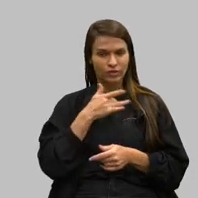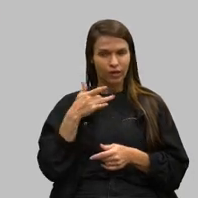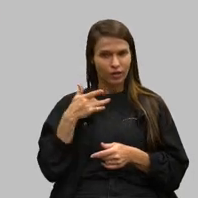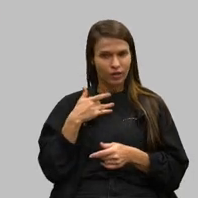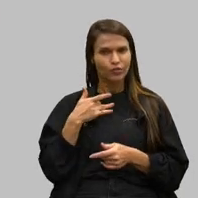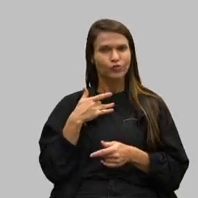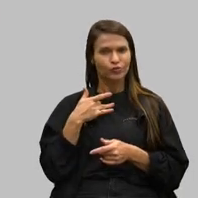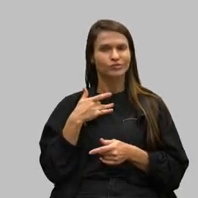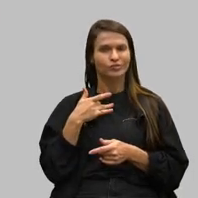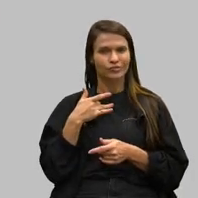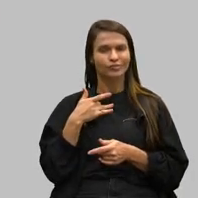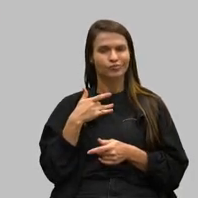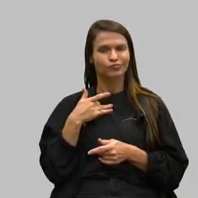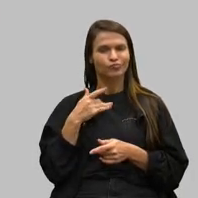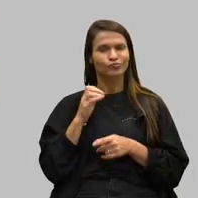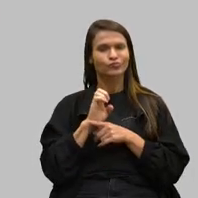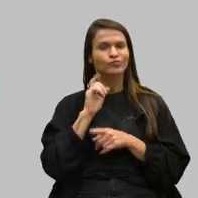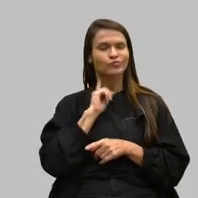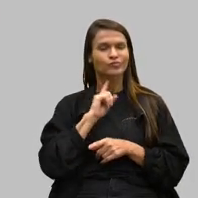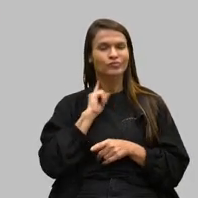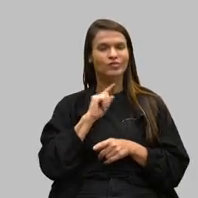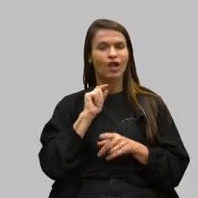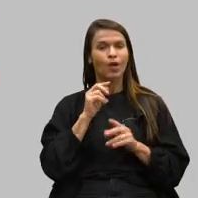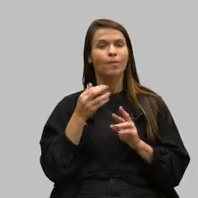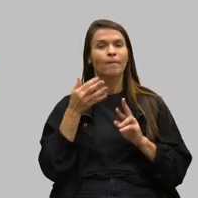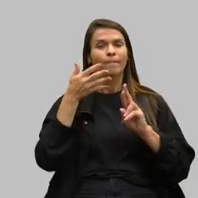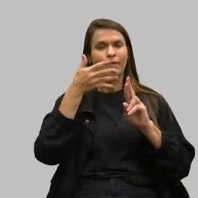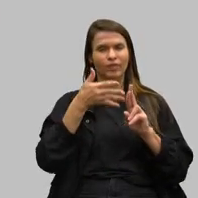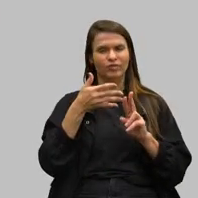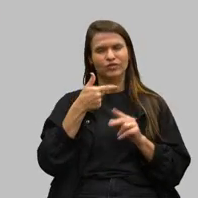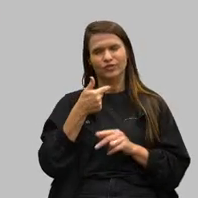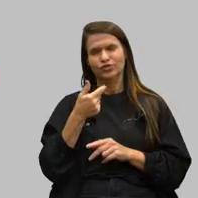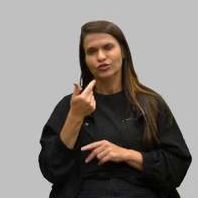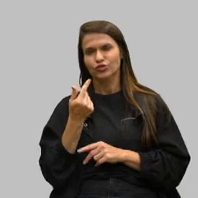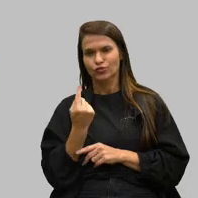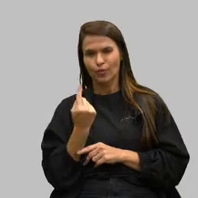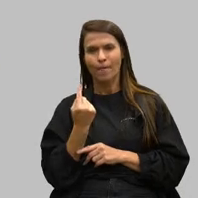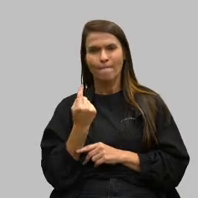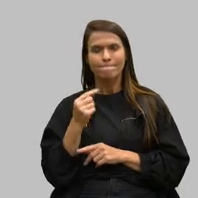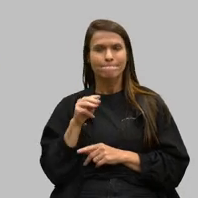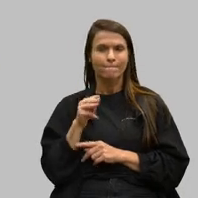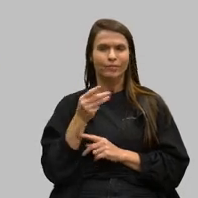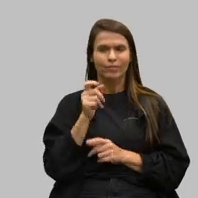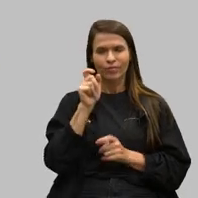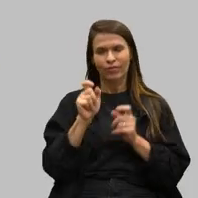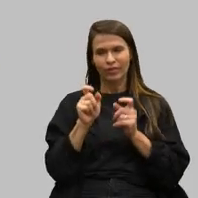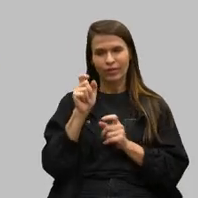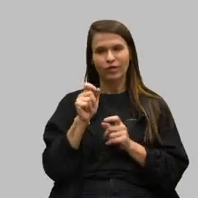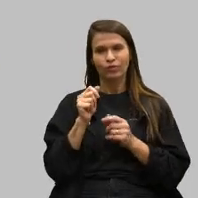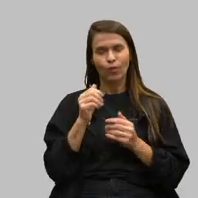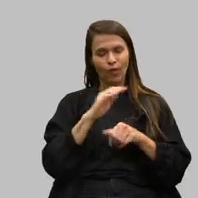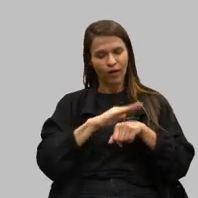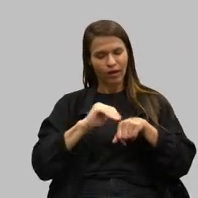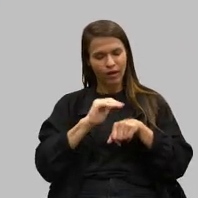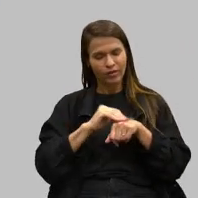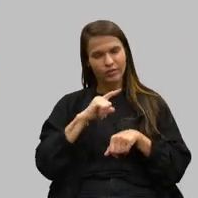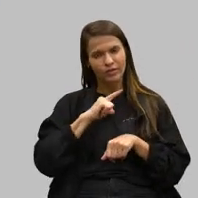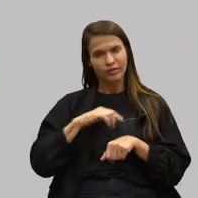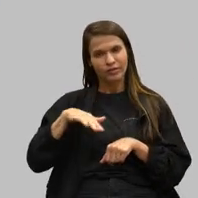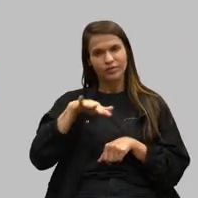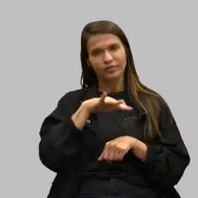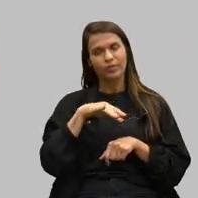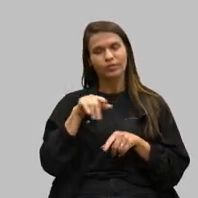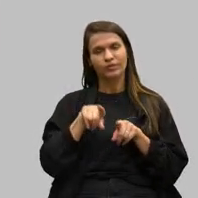e é um orgulho para todos nós, 21 milhões de meninos e meninas, quero agradecer o carinho que o senhor tem pela nossa região, pelos nossos